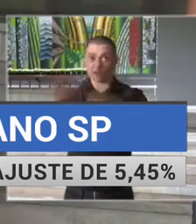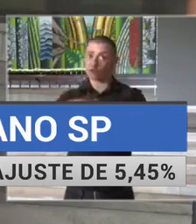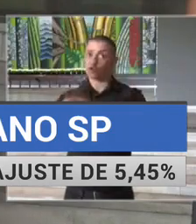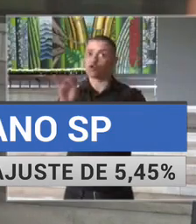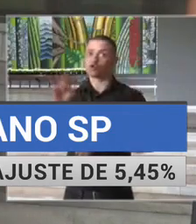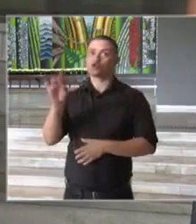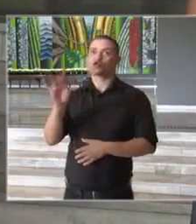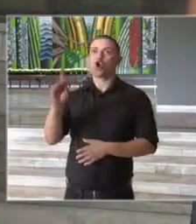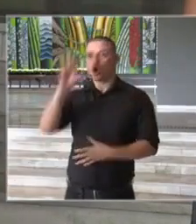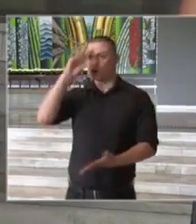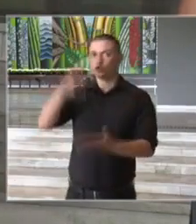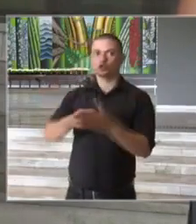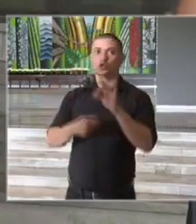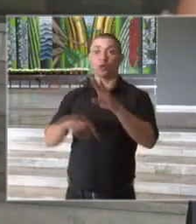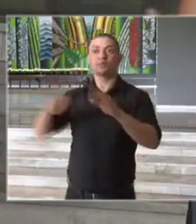pode fechar escolas ele terá que publicar e dizer o quê